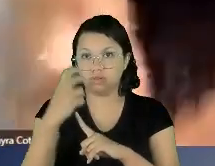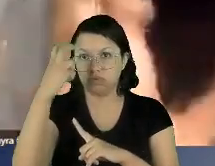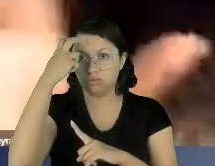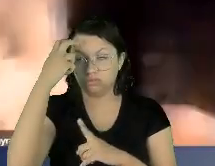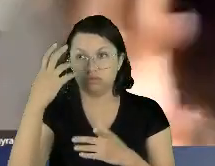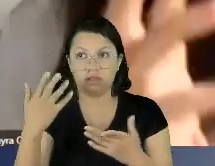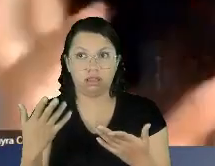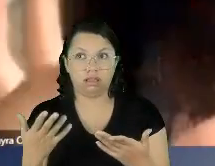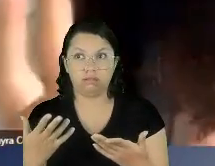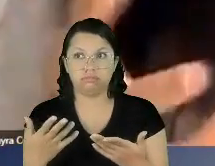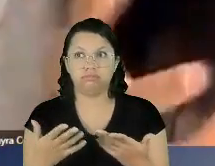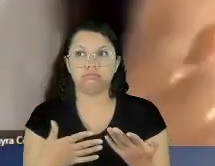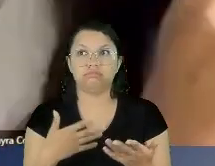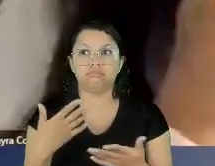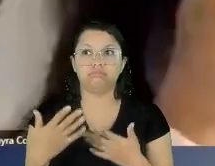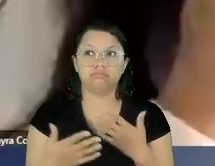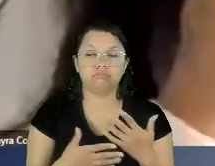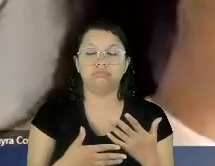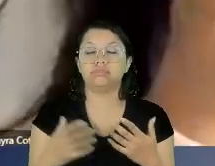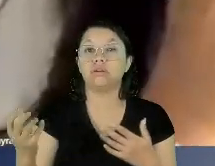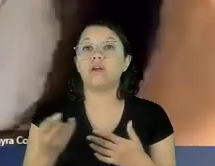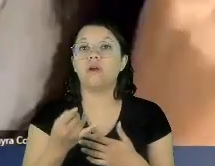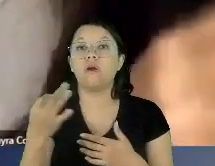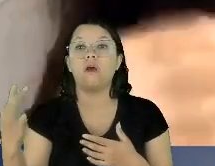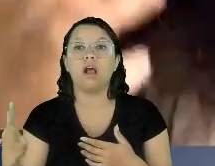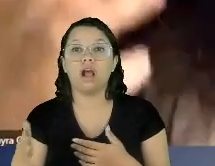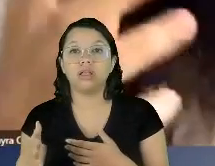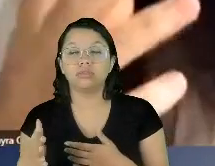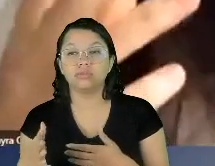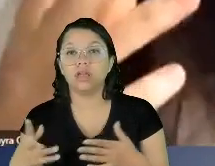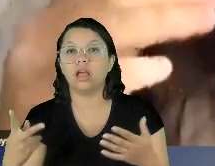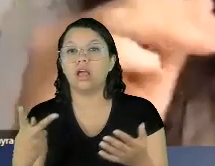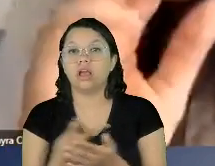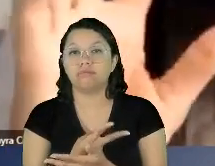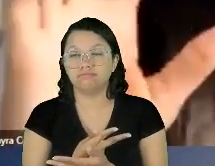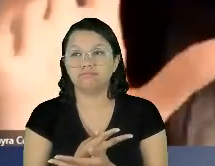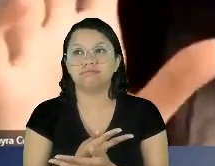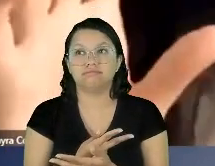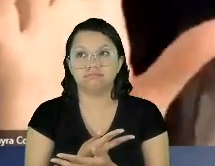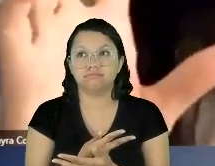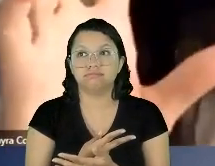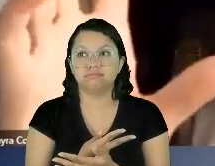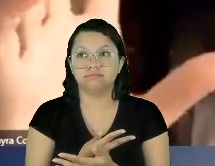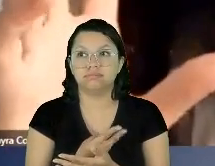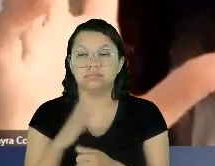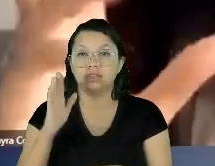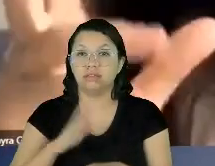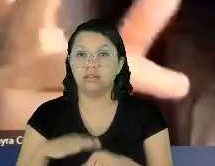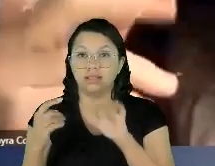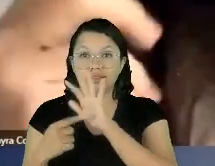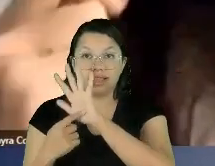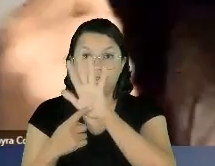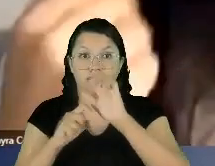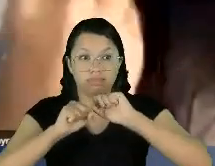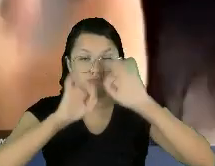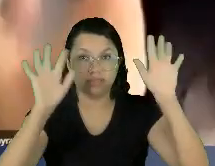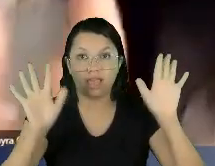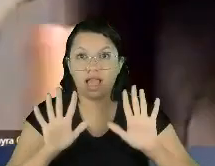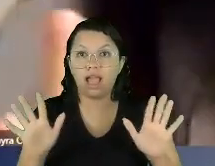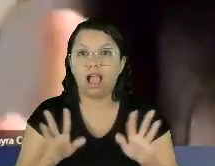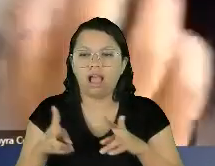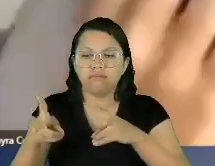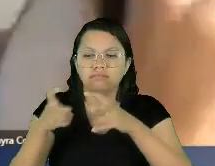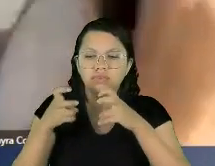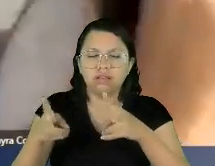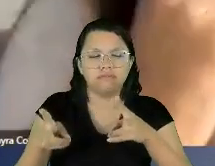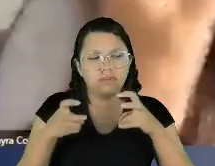histórico social e cultural. E o quanto que acaba sendo mais evidente